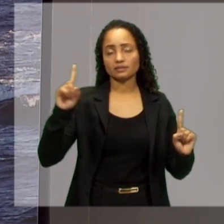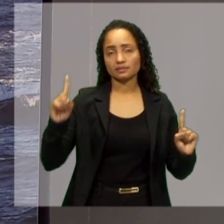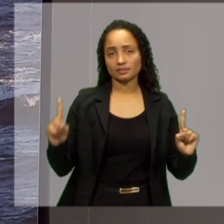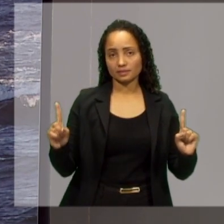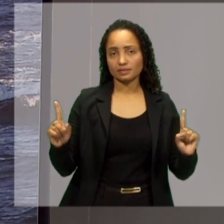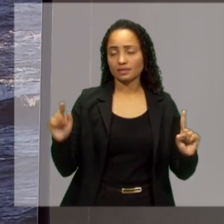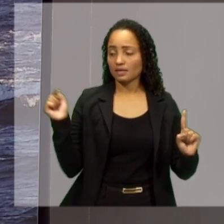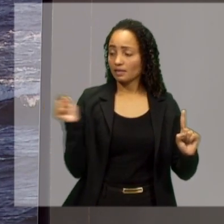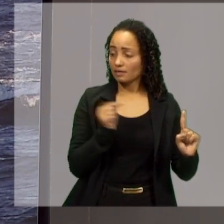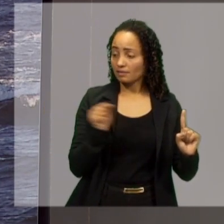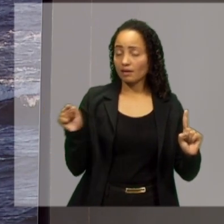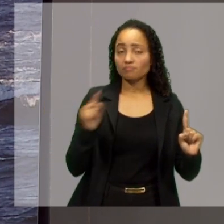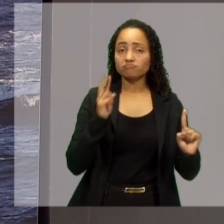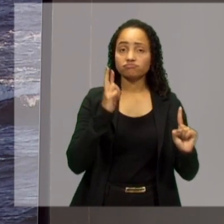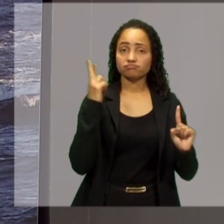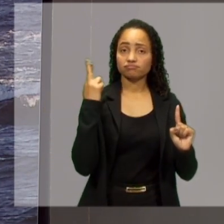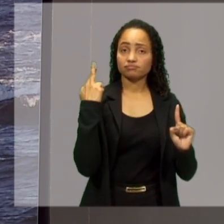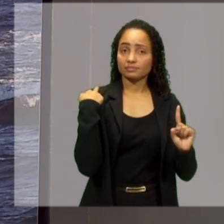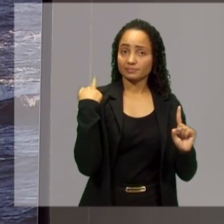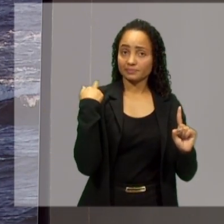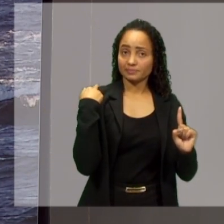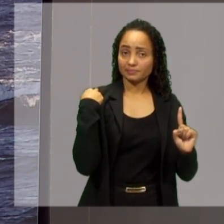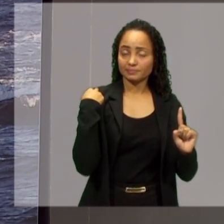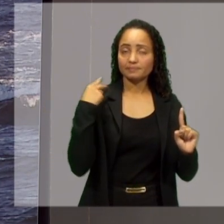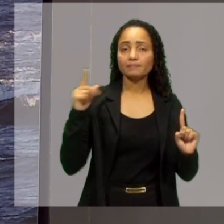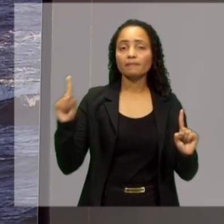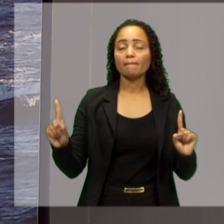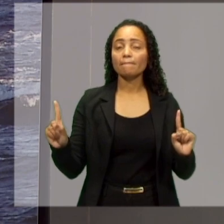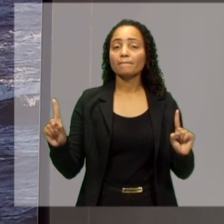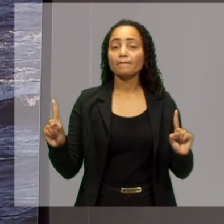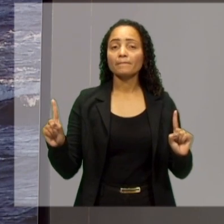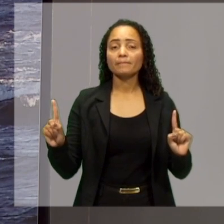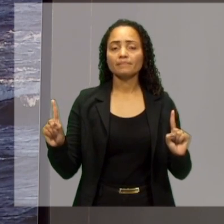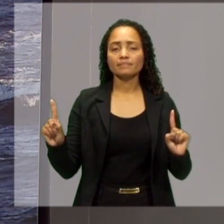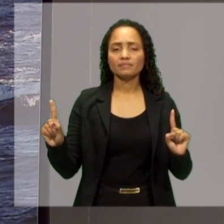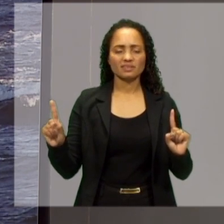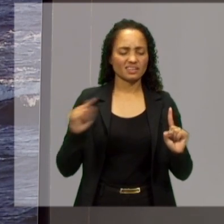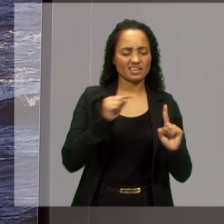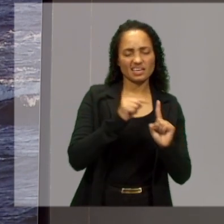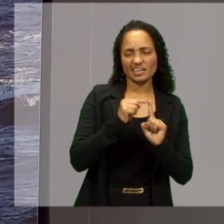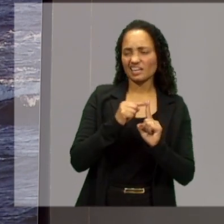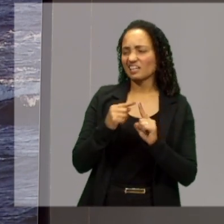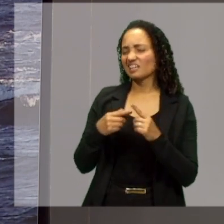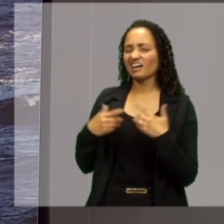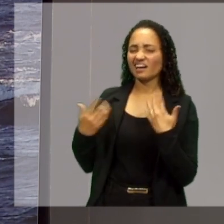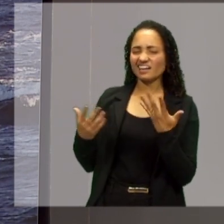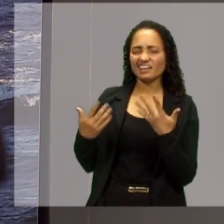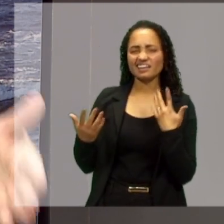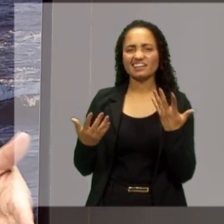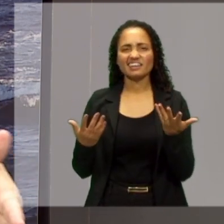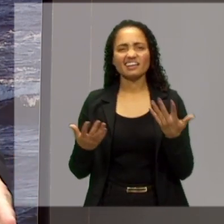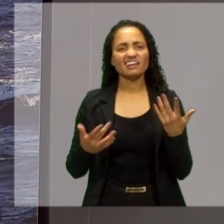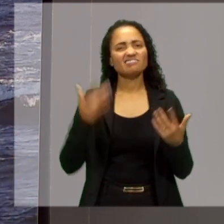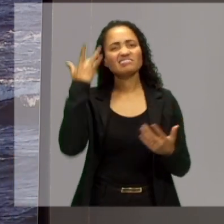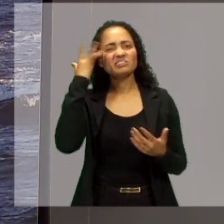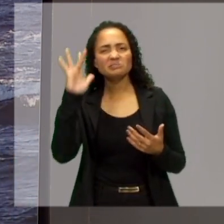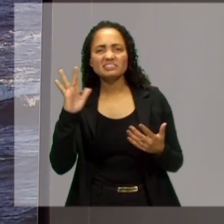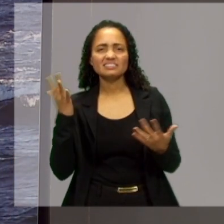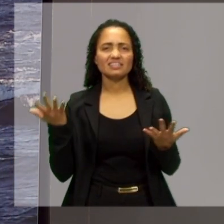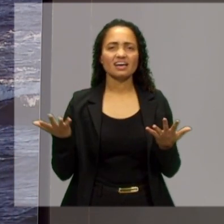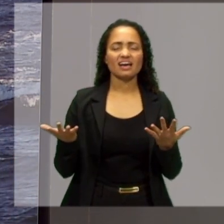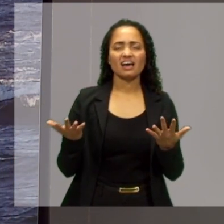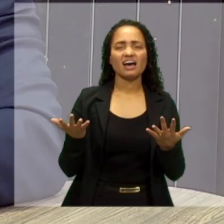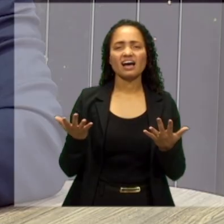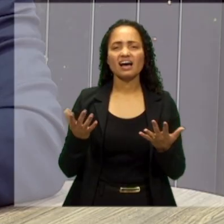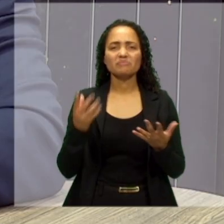sendo tutelado pelo defensor X, ele não fica, digamos assim, não sabe meu caso, não acompanha